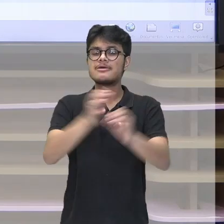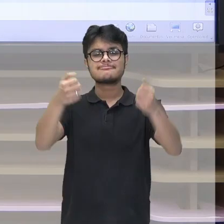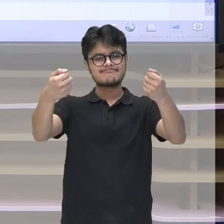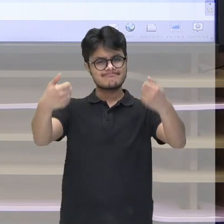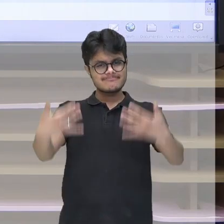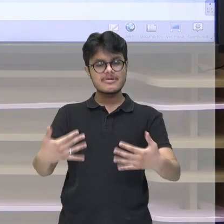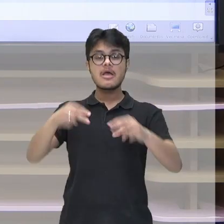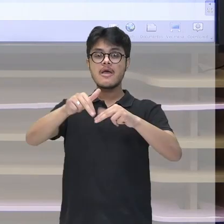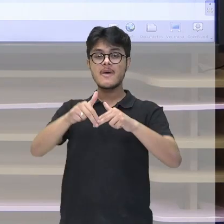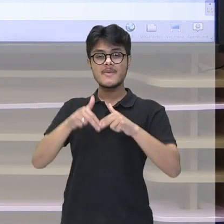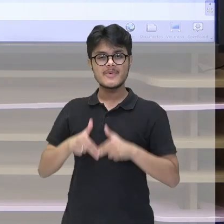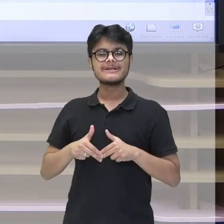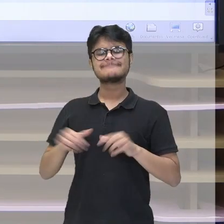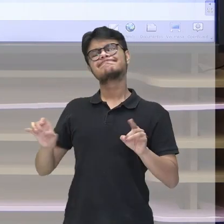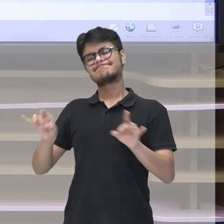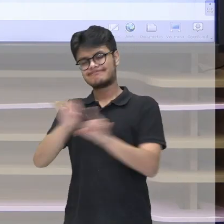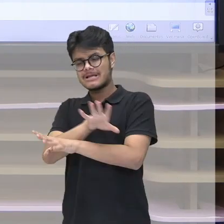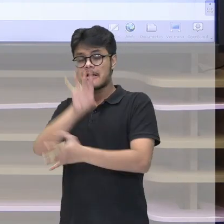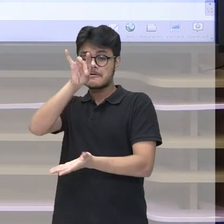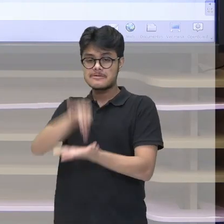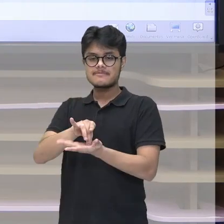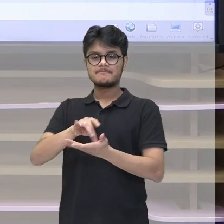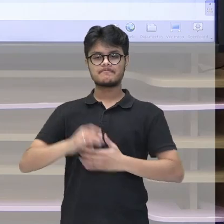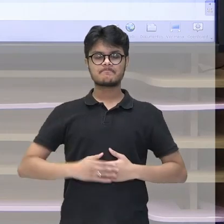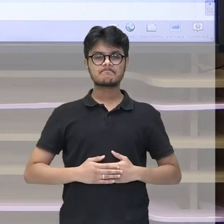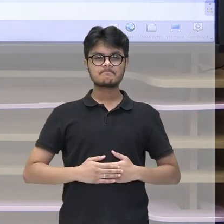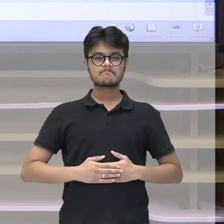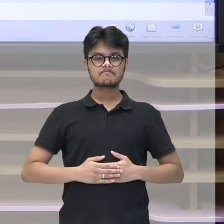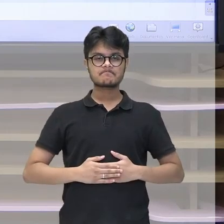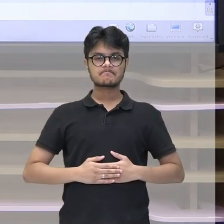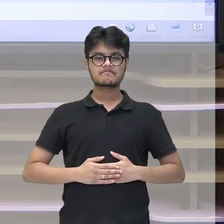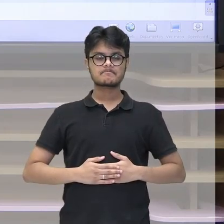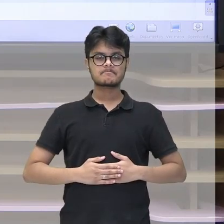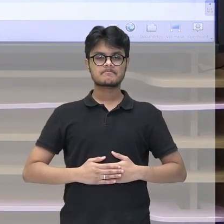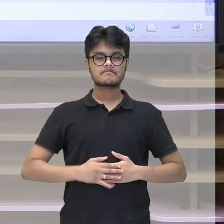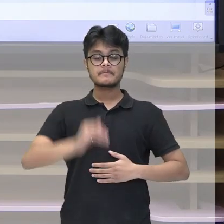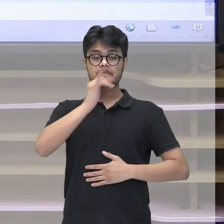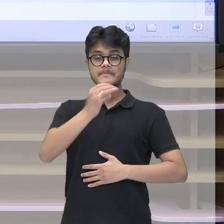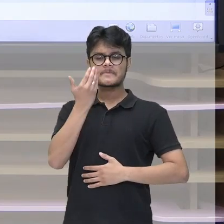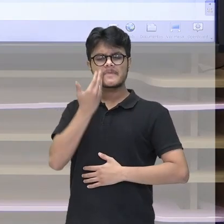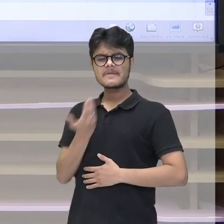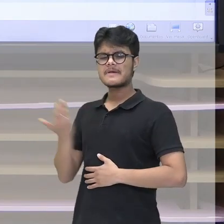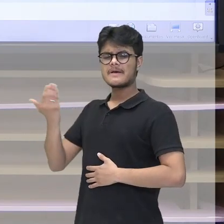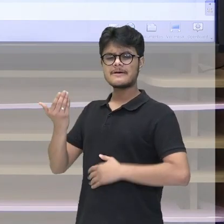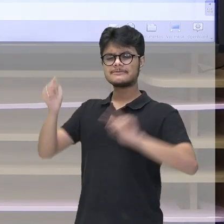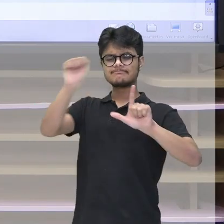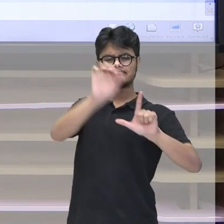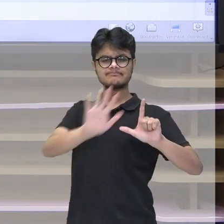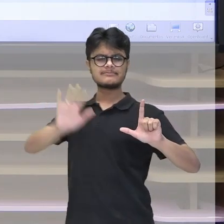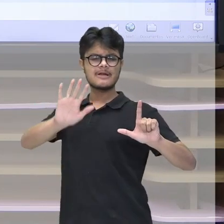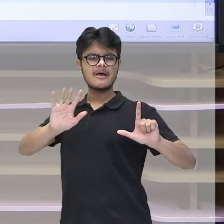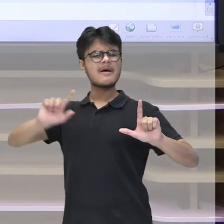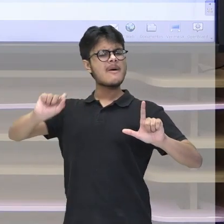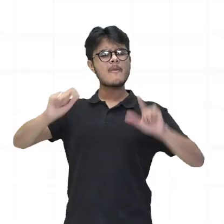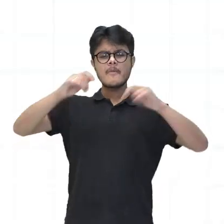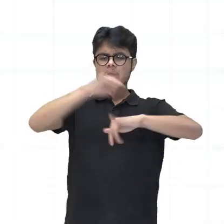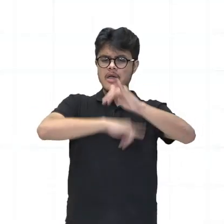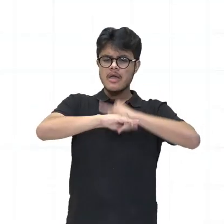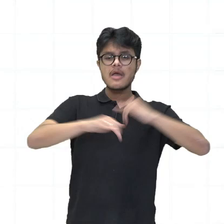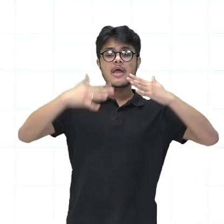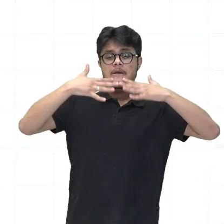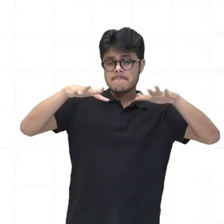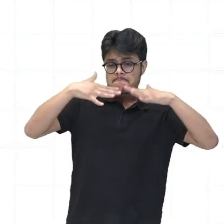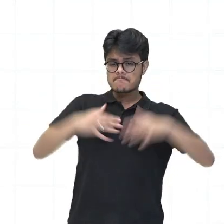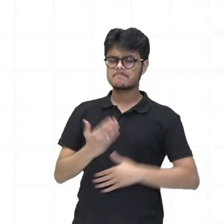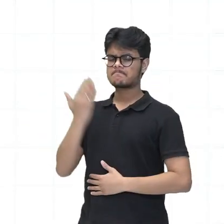é um recurso finito, certo? Vamos aí para a imagem, mais uma vez, desses combustíveis fósseis